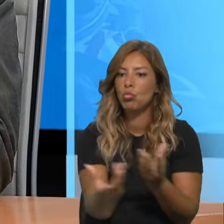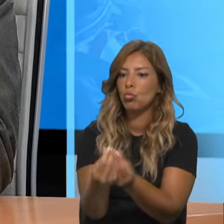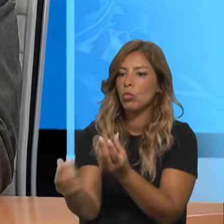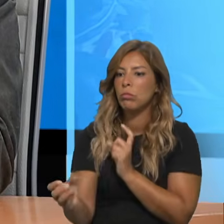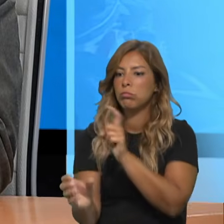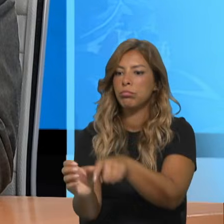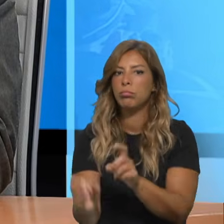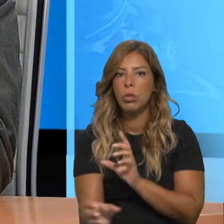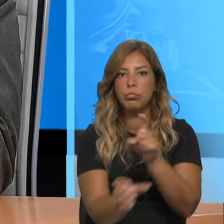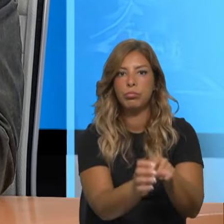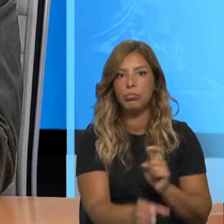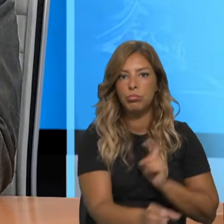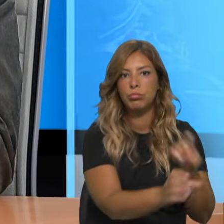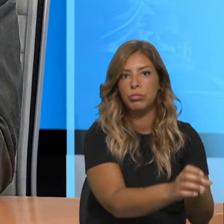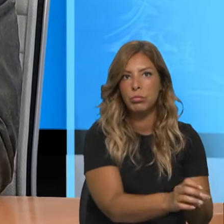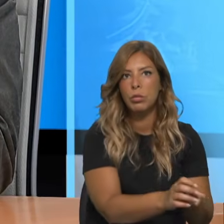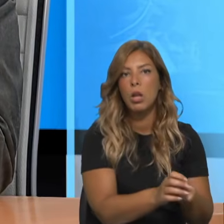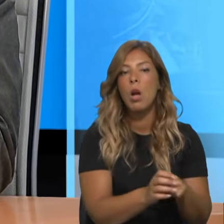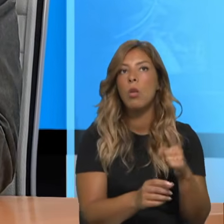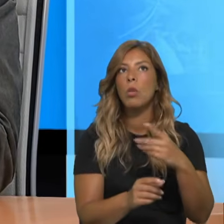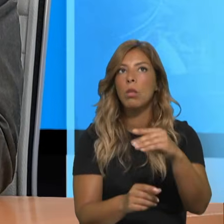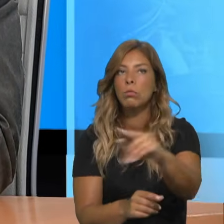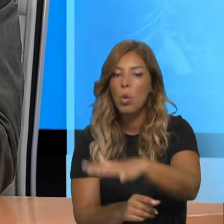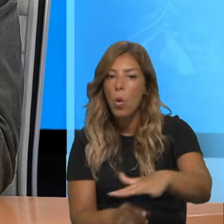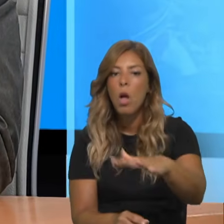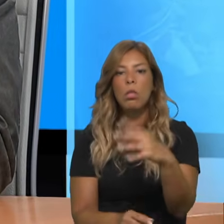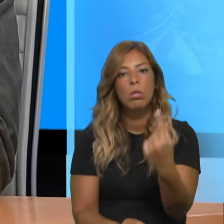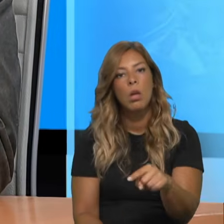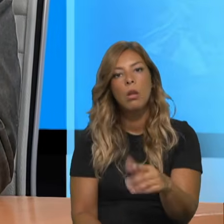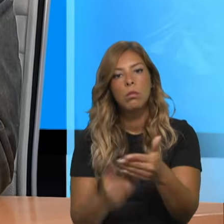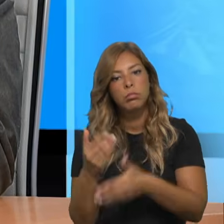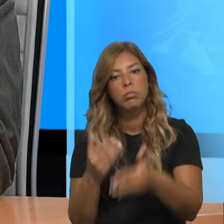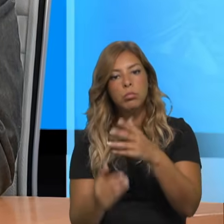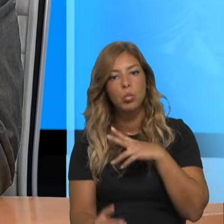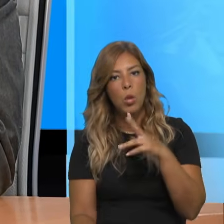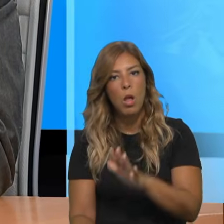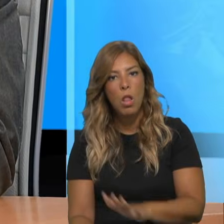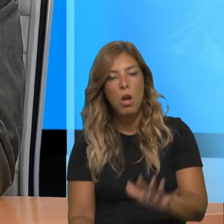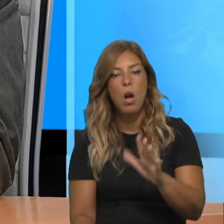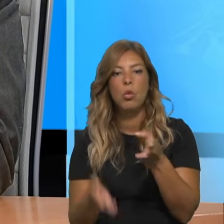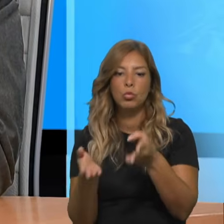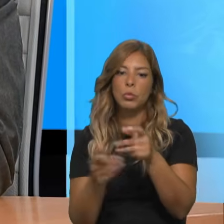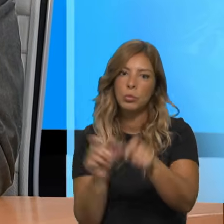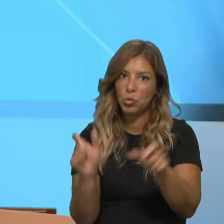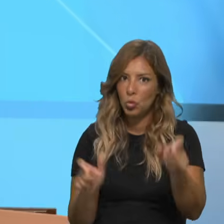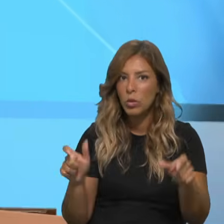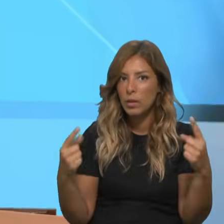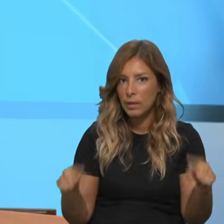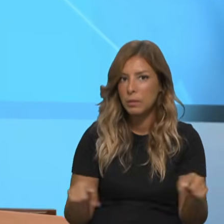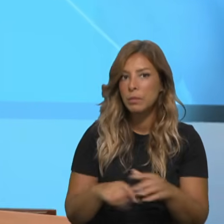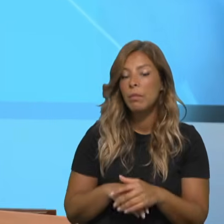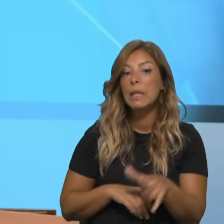também têm operam no local e também a partir de Portugal ajudam as pessoas. Sendo que essa